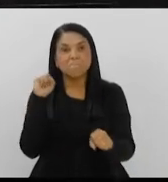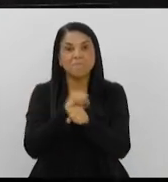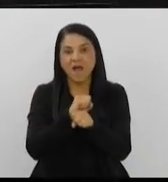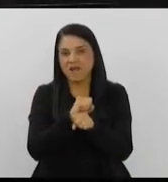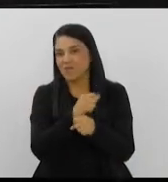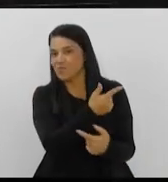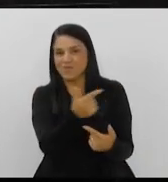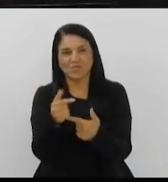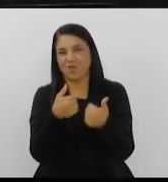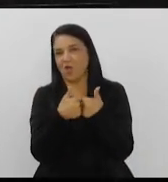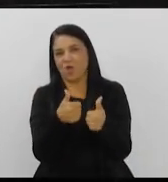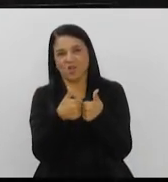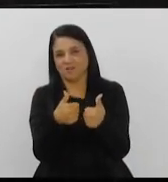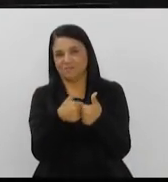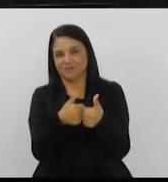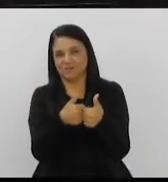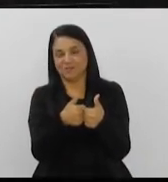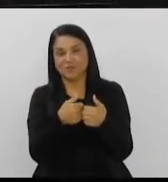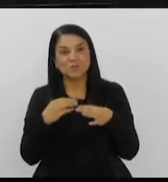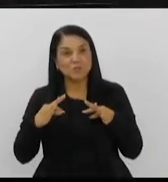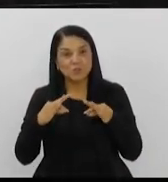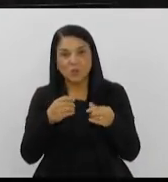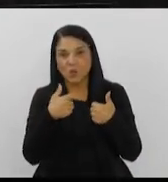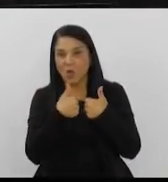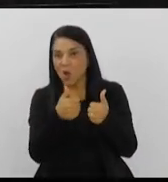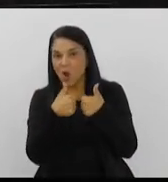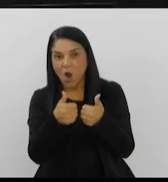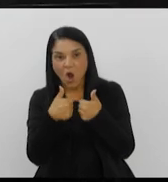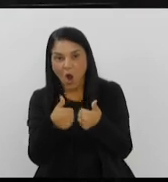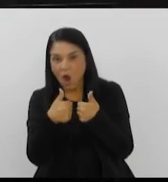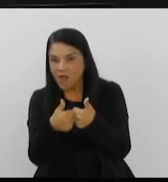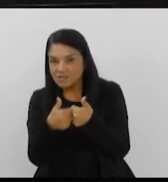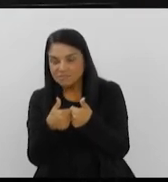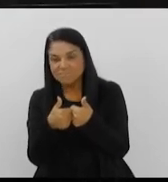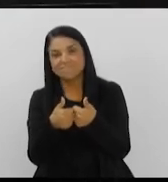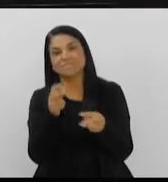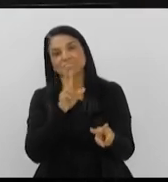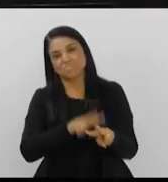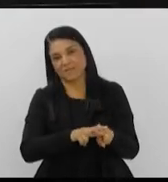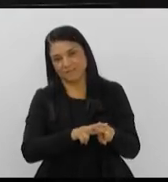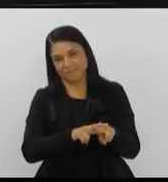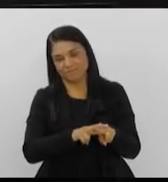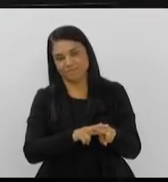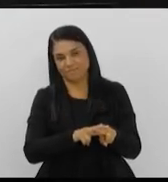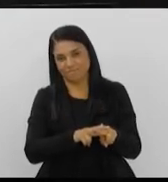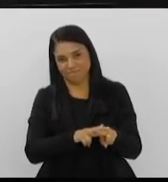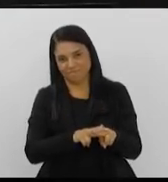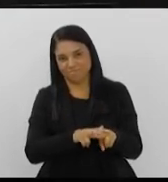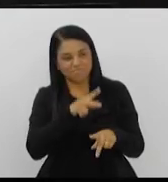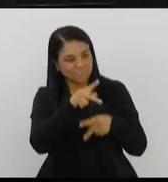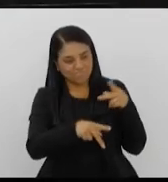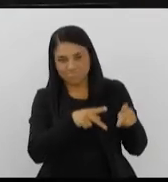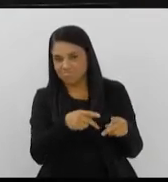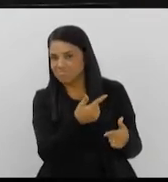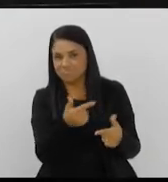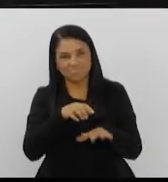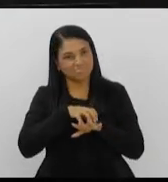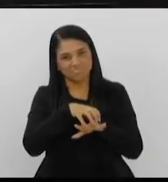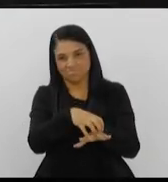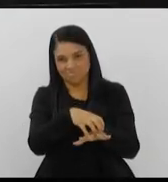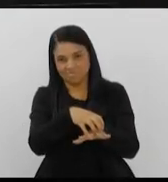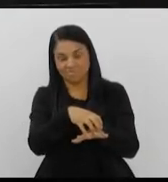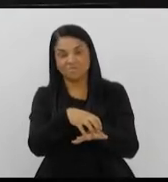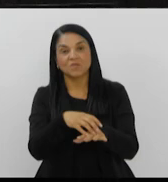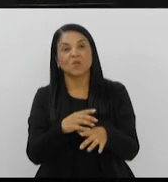para. É, os usuários vão ficar sem transporte na cidade. Você pode ter certeza disso. Outro desafio,